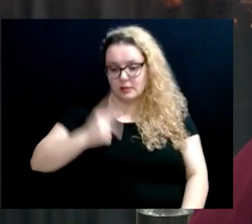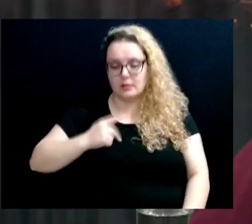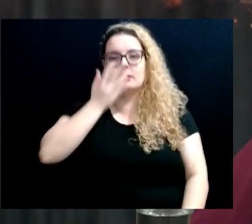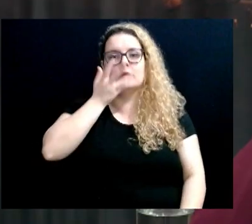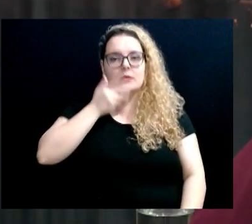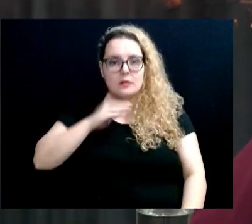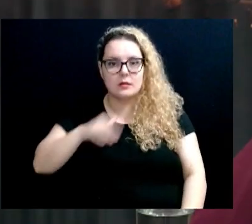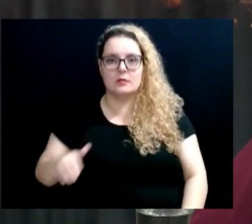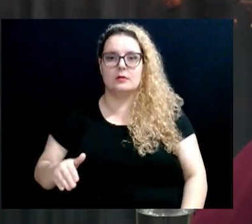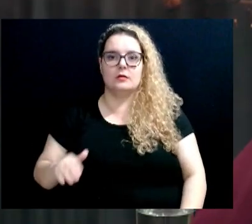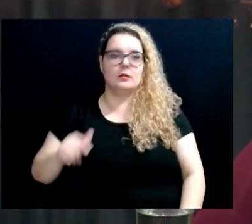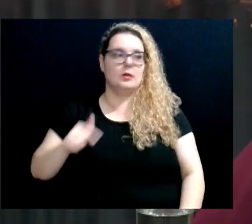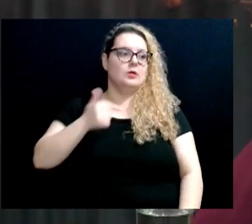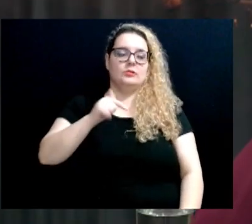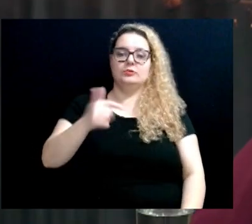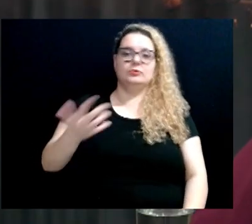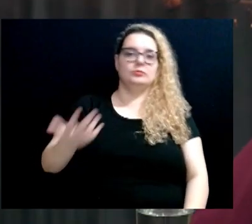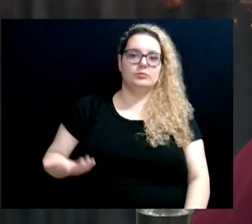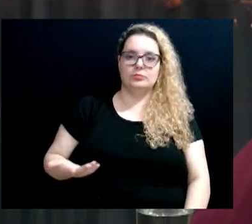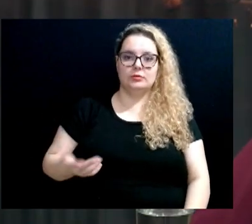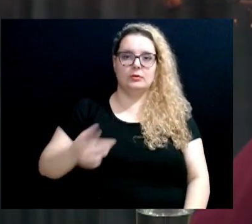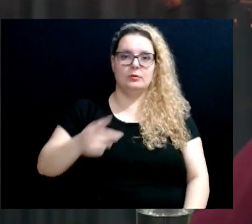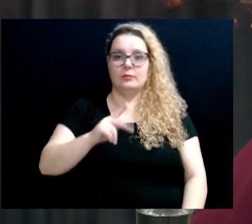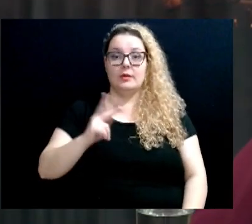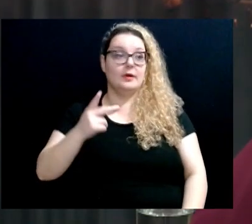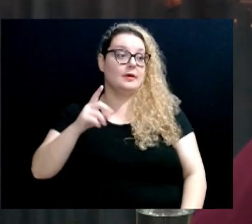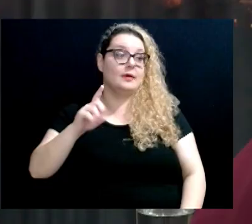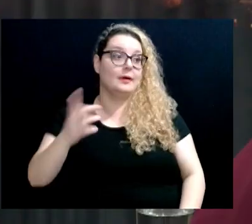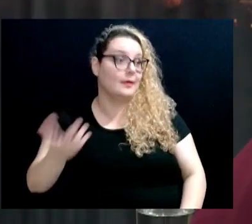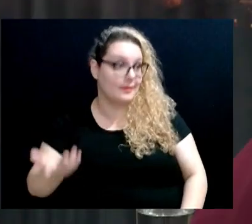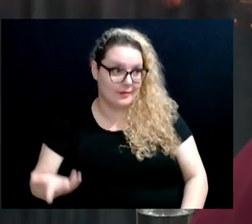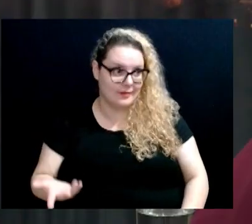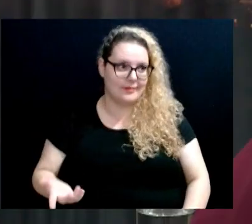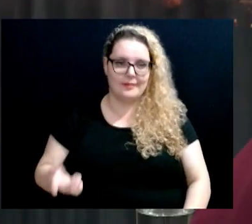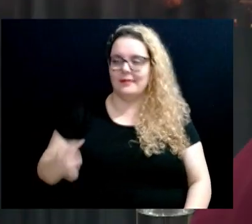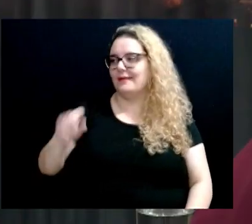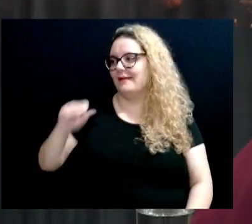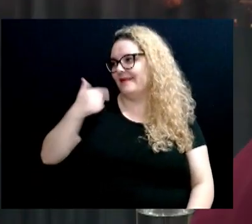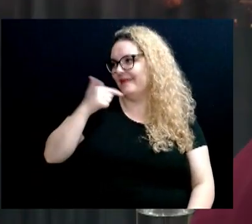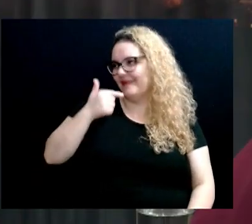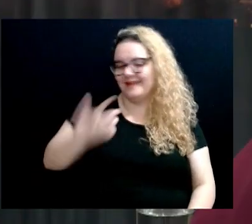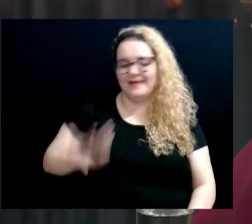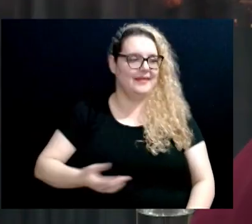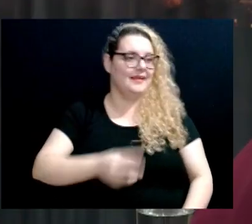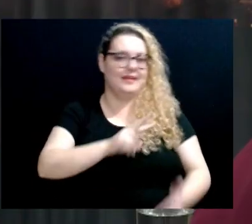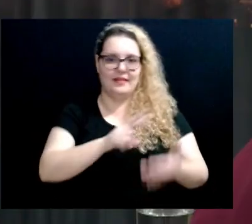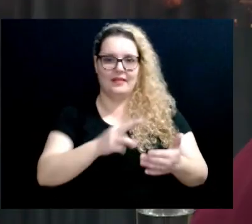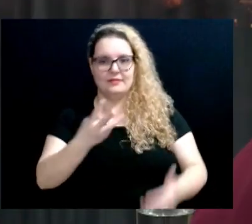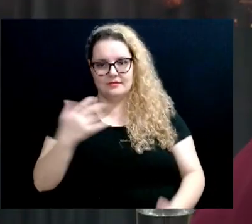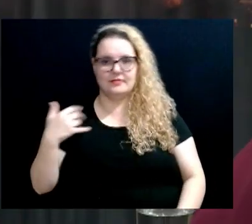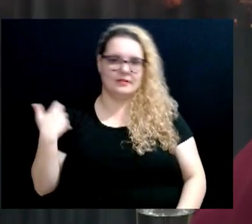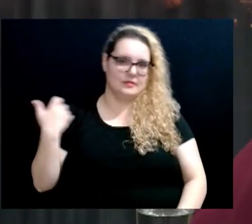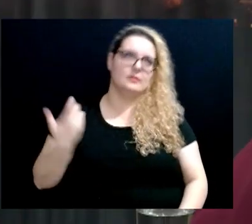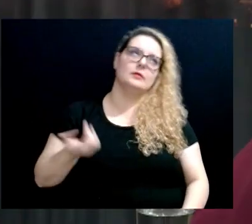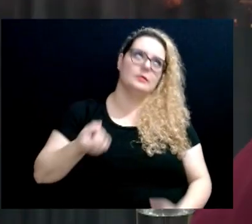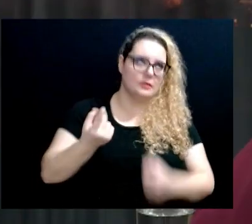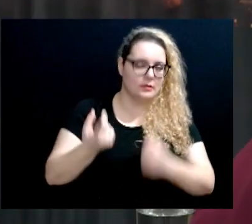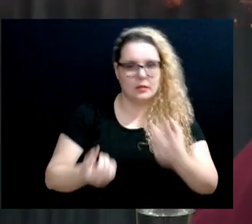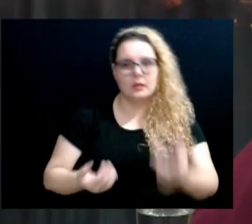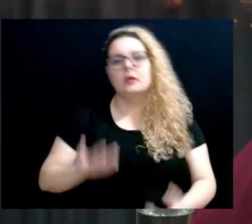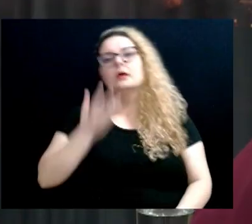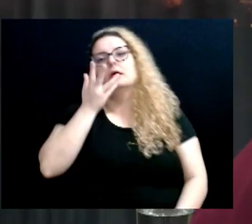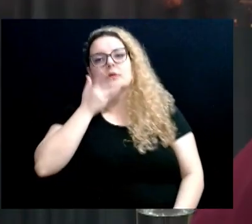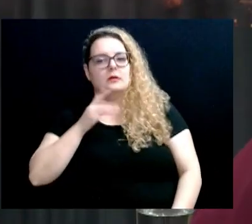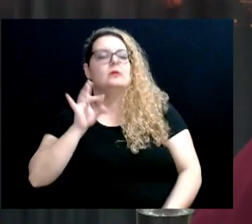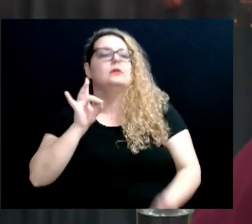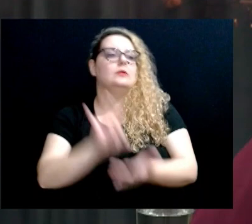ser PhD, né? Ler com 3 anos. Claro, existem exceções de crianças que realmente têm uma inteligência